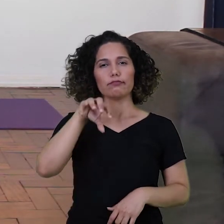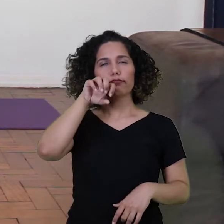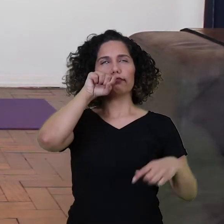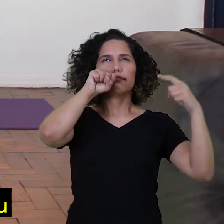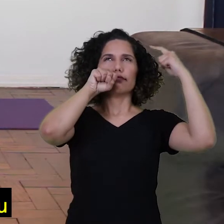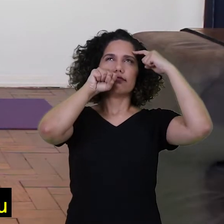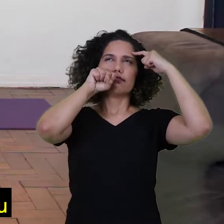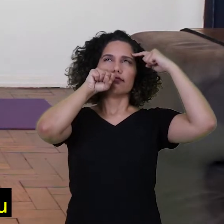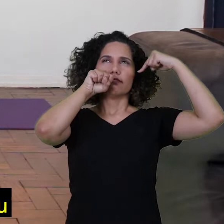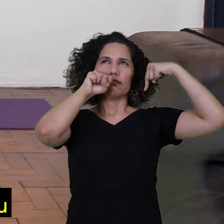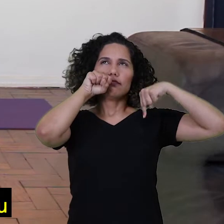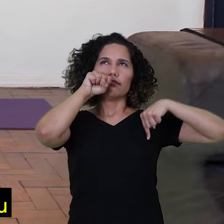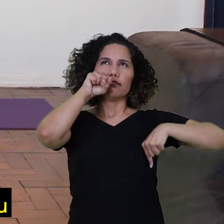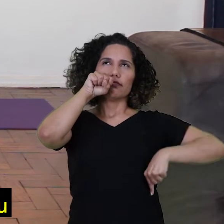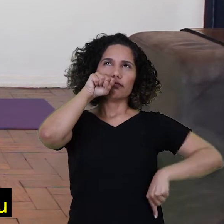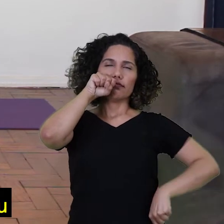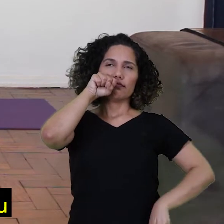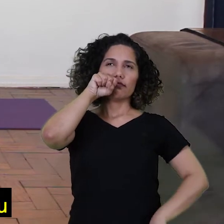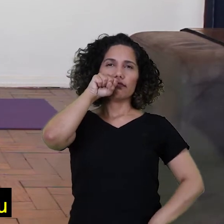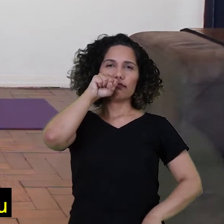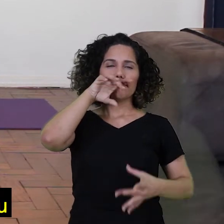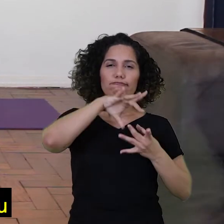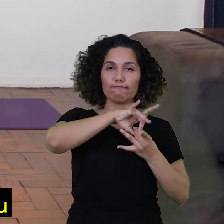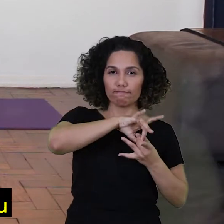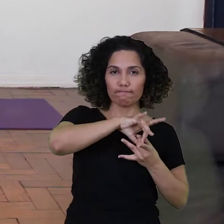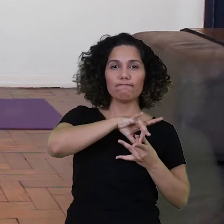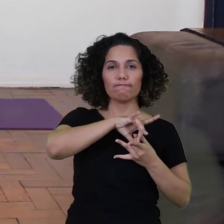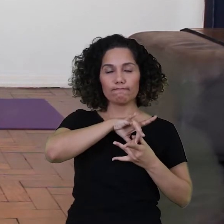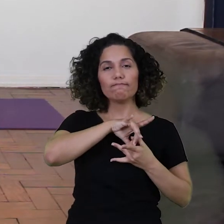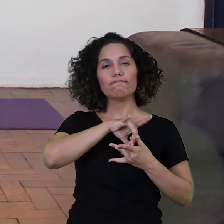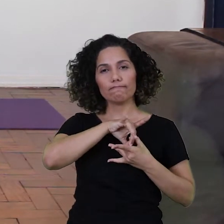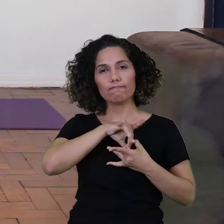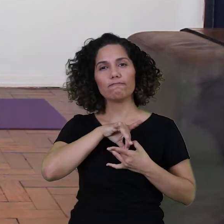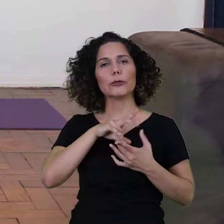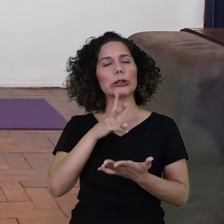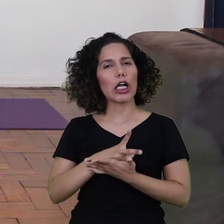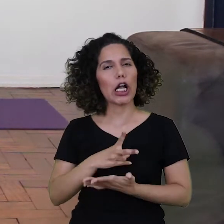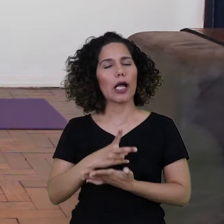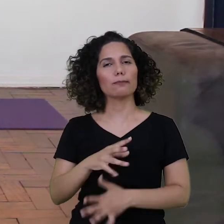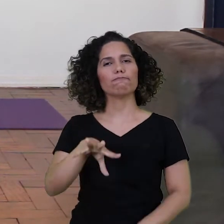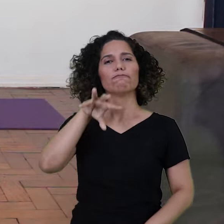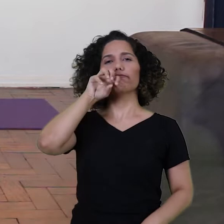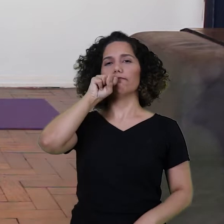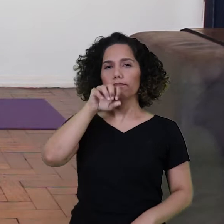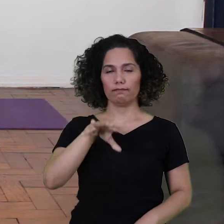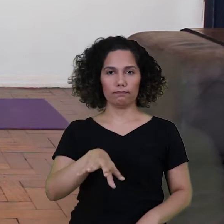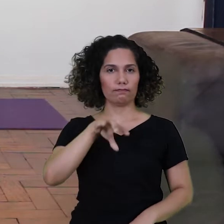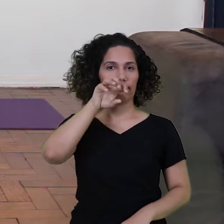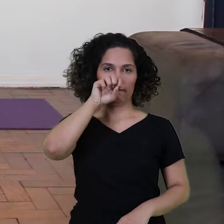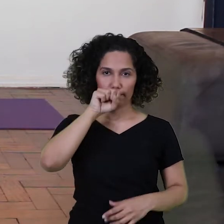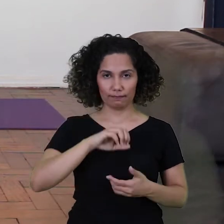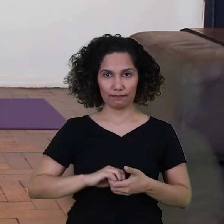do corpo. Se conecta com essa parte do corpo que você sentiu. E vai fazendo isso a cada respiração que você